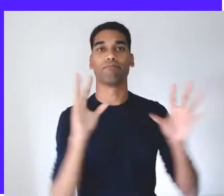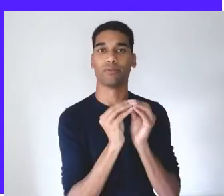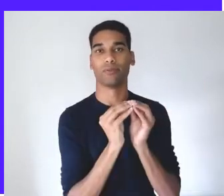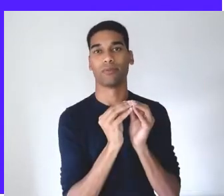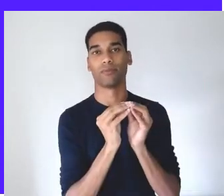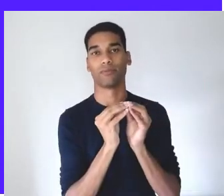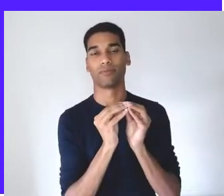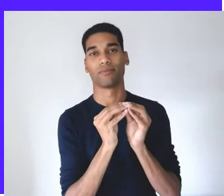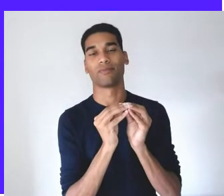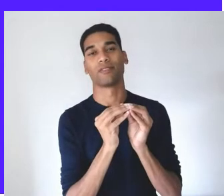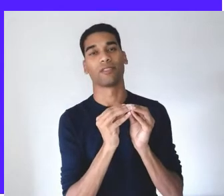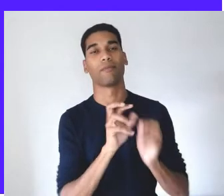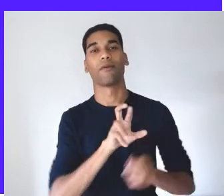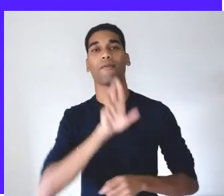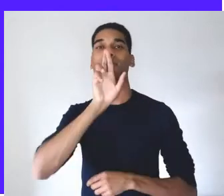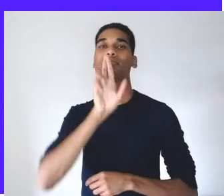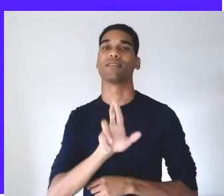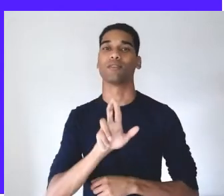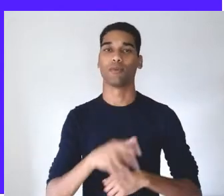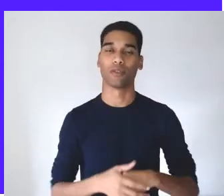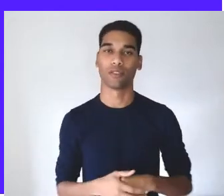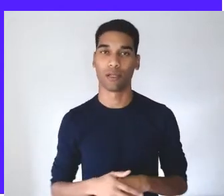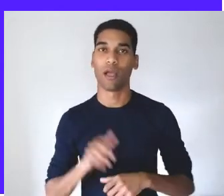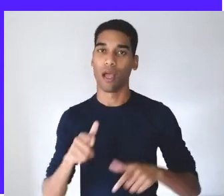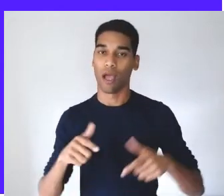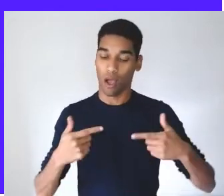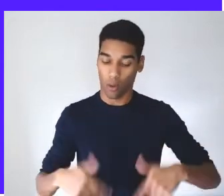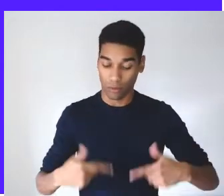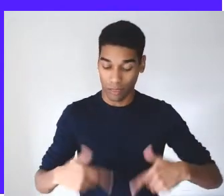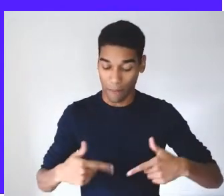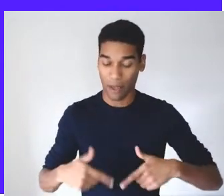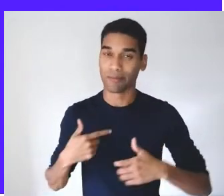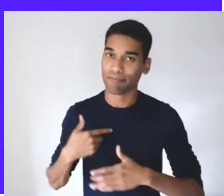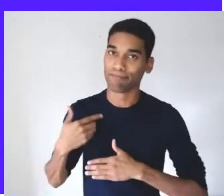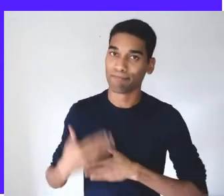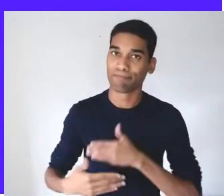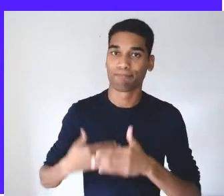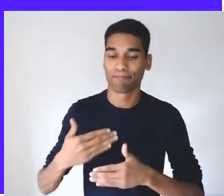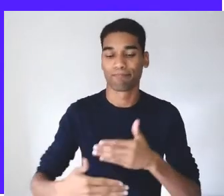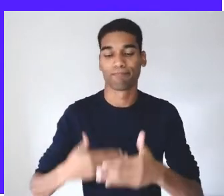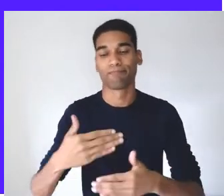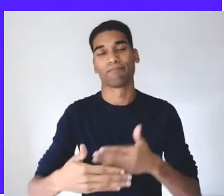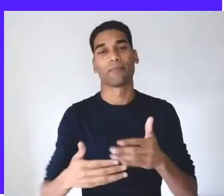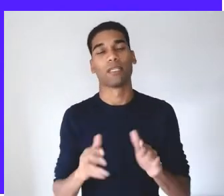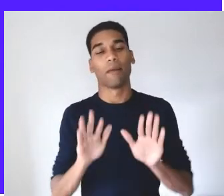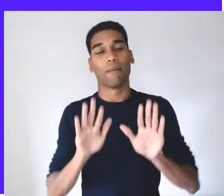andamento, mas eu não sei se a gente teria buscado, por exemplo, a gente.